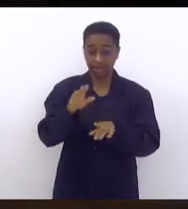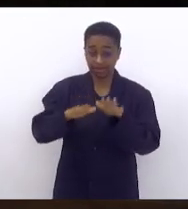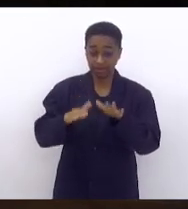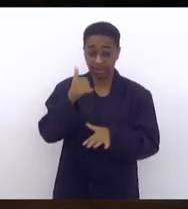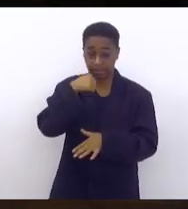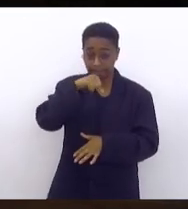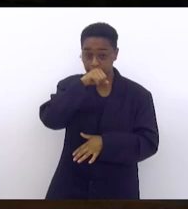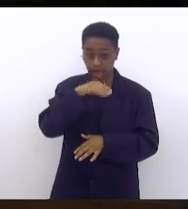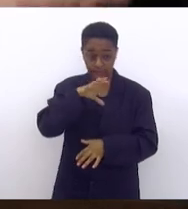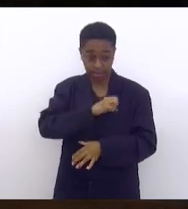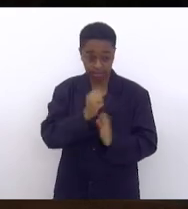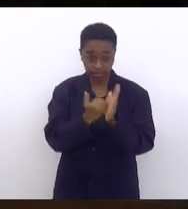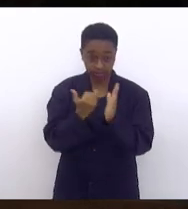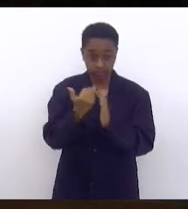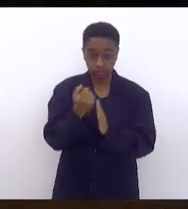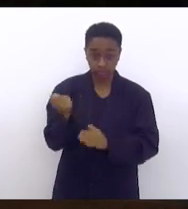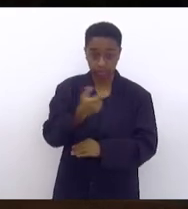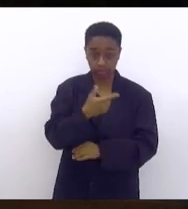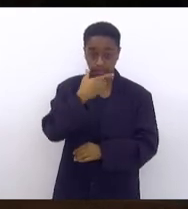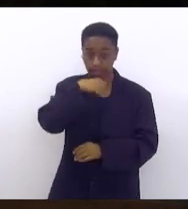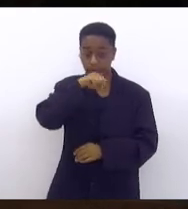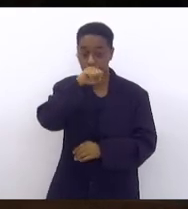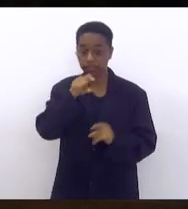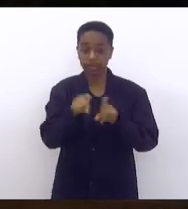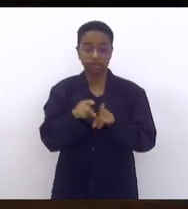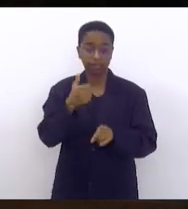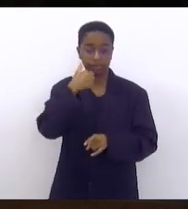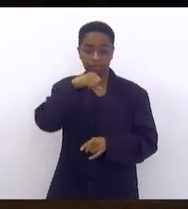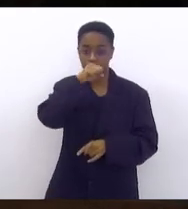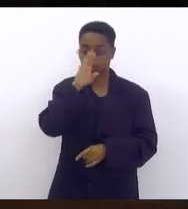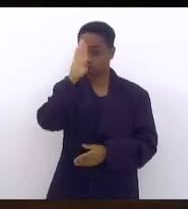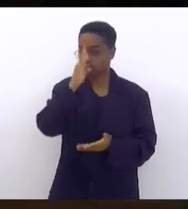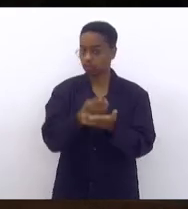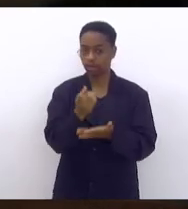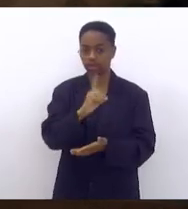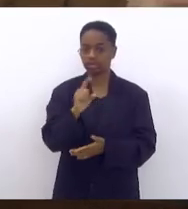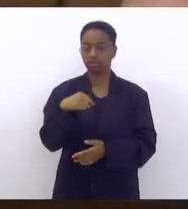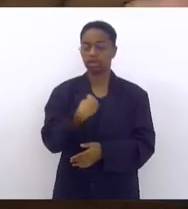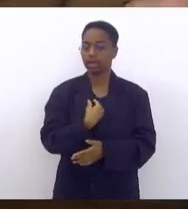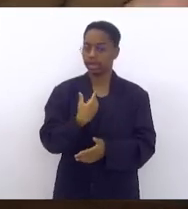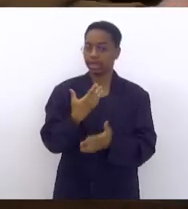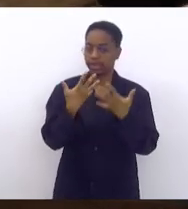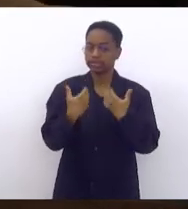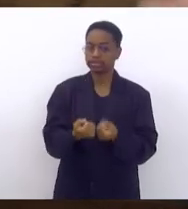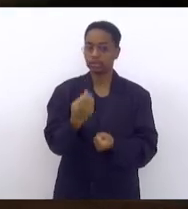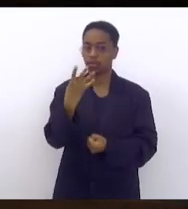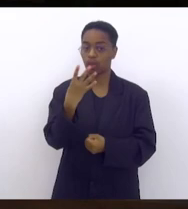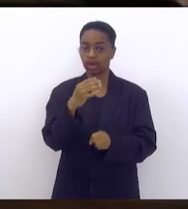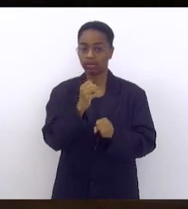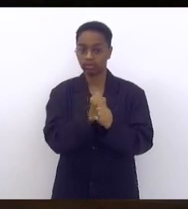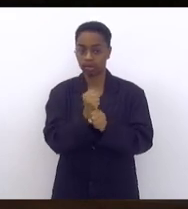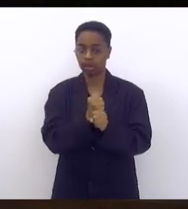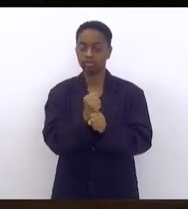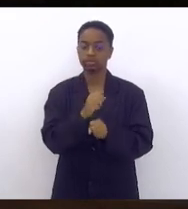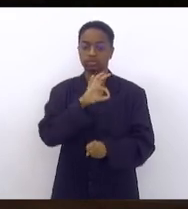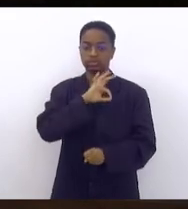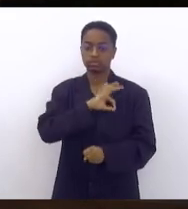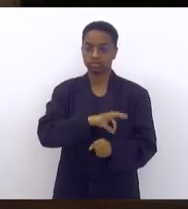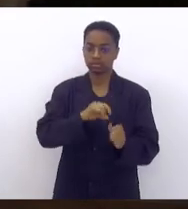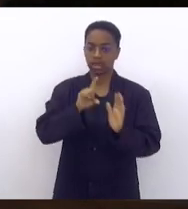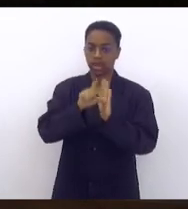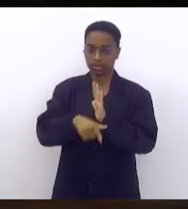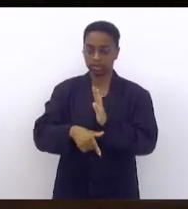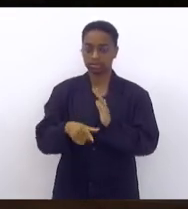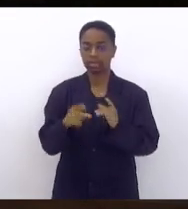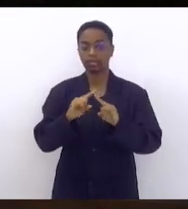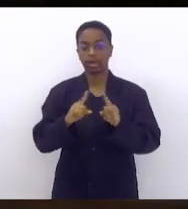mais do que o pai, normalmente, nem ela acreditava que a gente fosse receber os 4 anos atrasados, né, Sandro? Mas foi pago também pelo presidente Lula, que